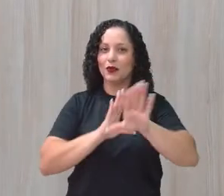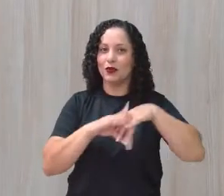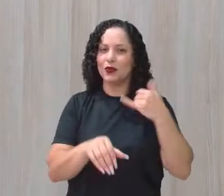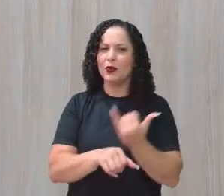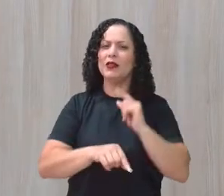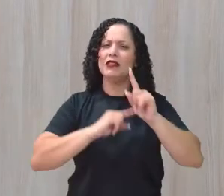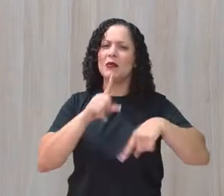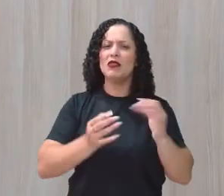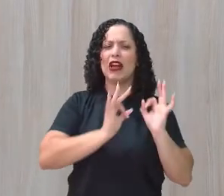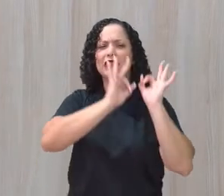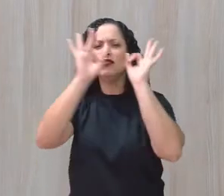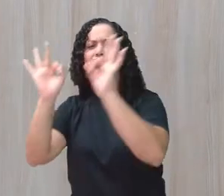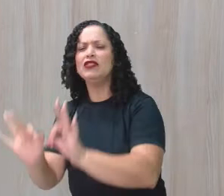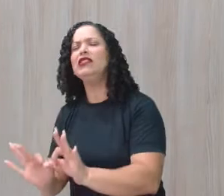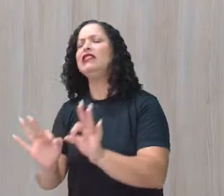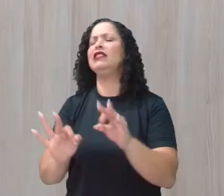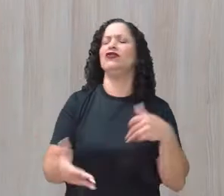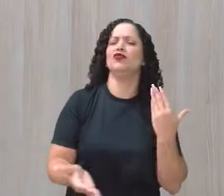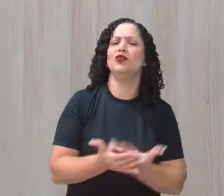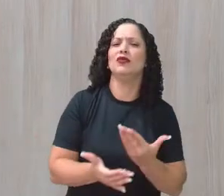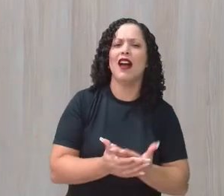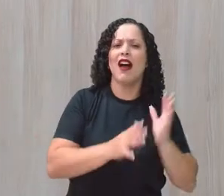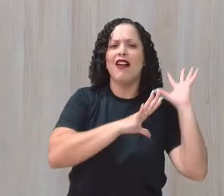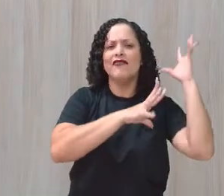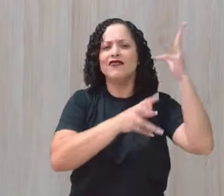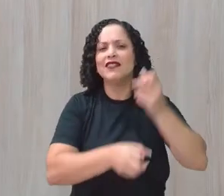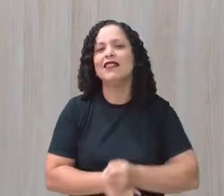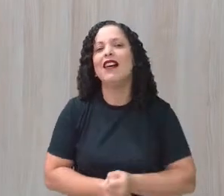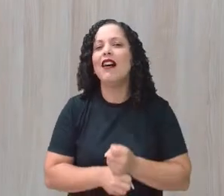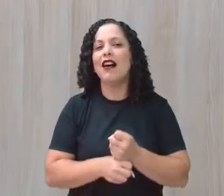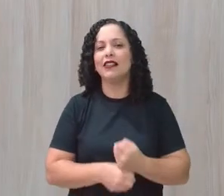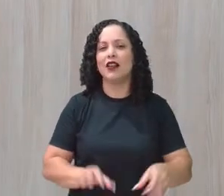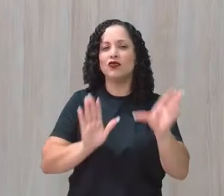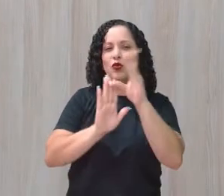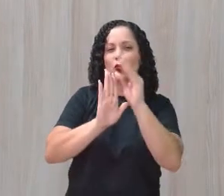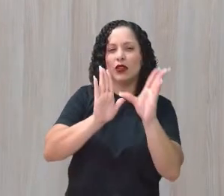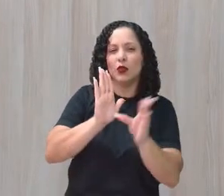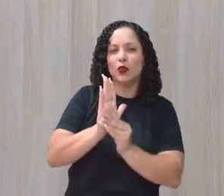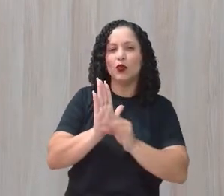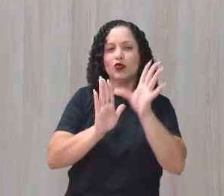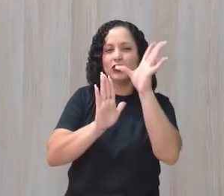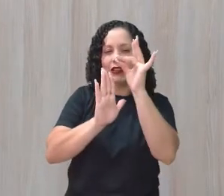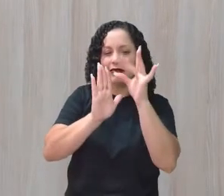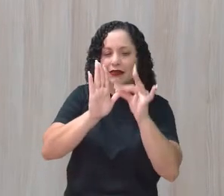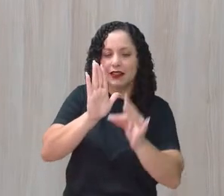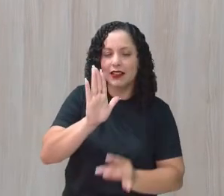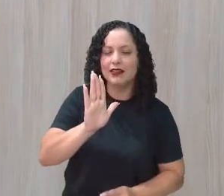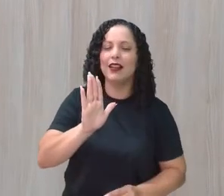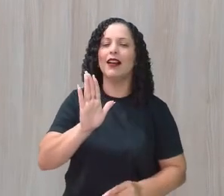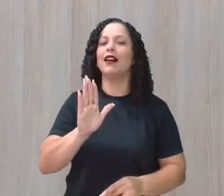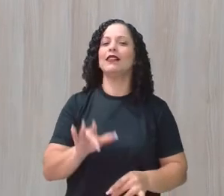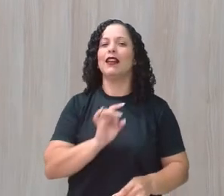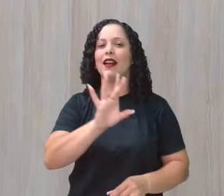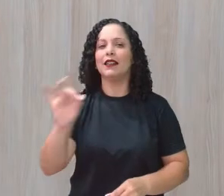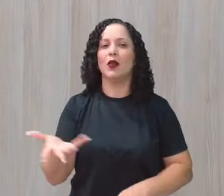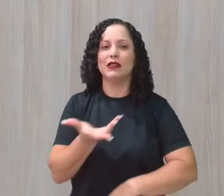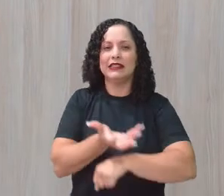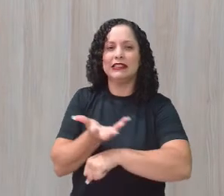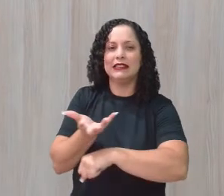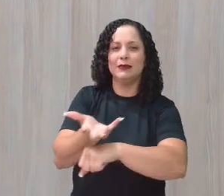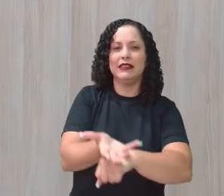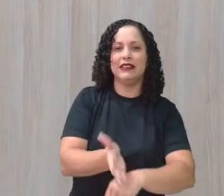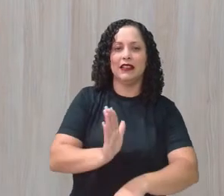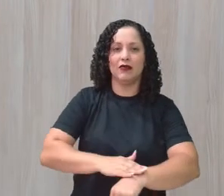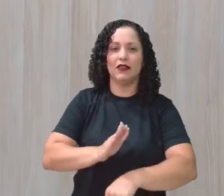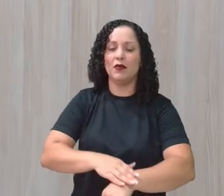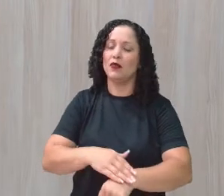aula, estudar, não é, detalhadamente cada conteúdo de cada disciplina no horário que vocês